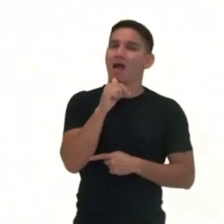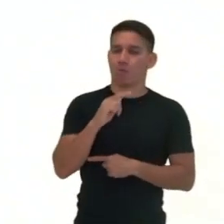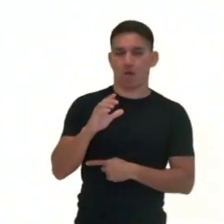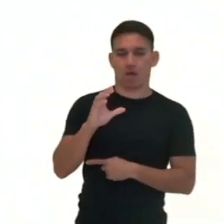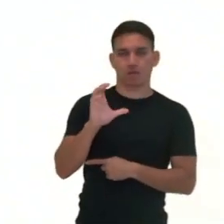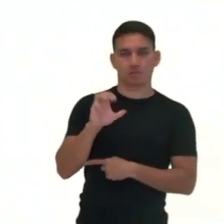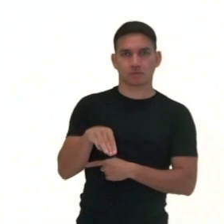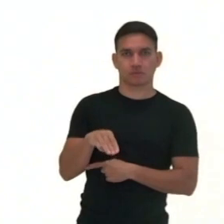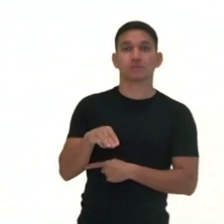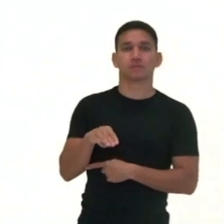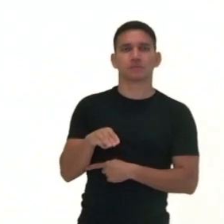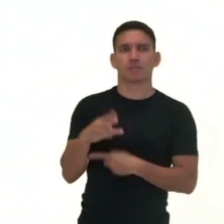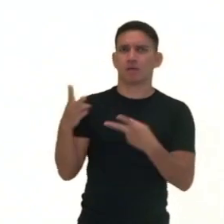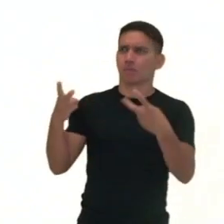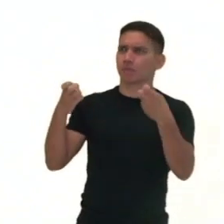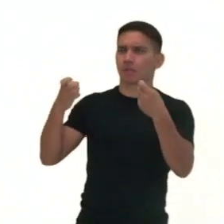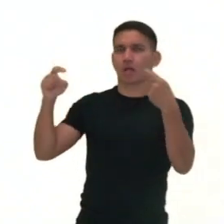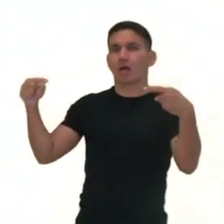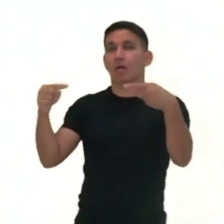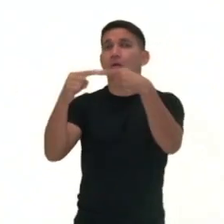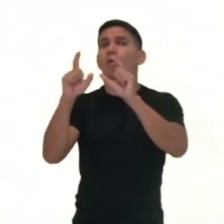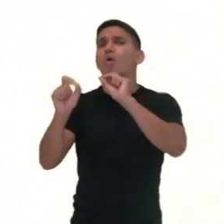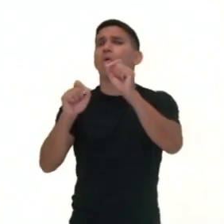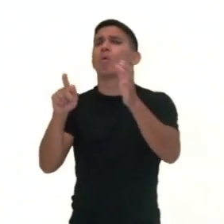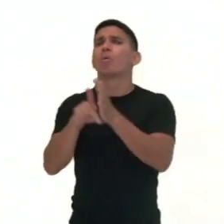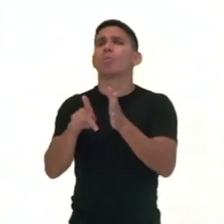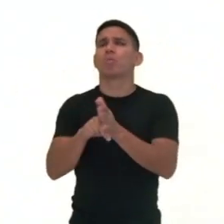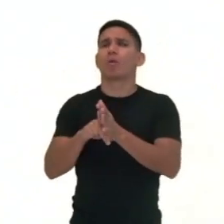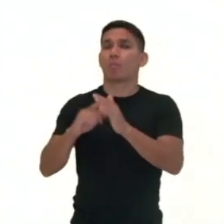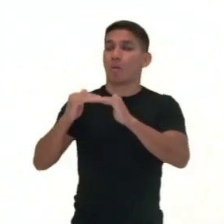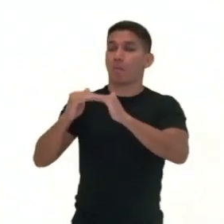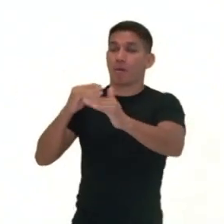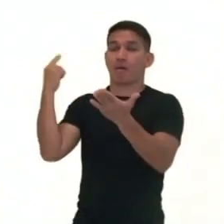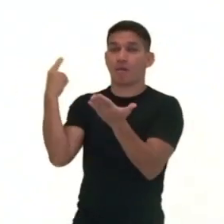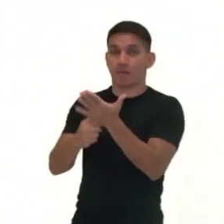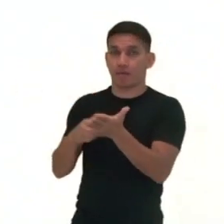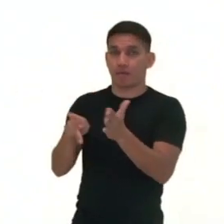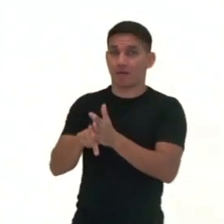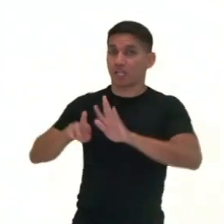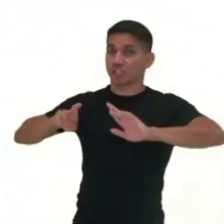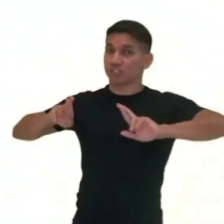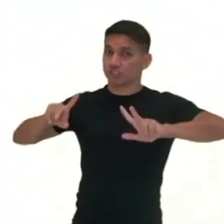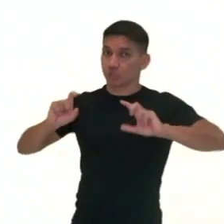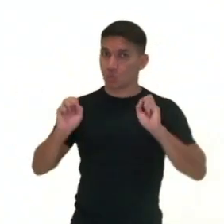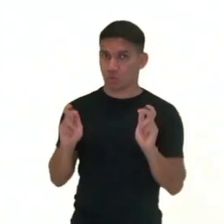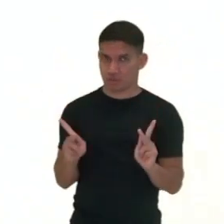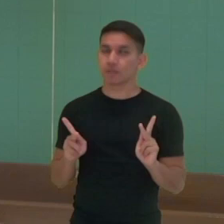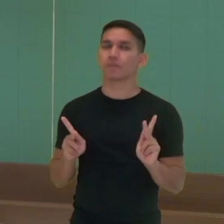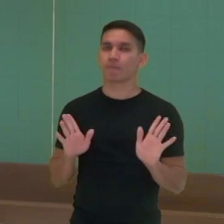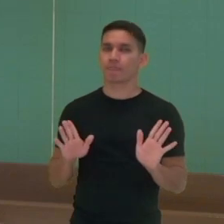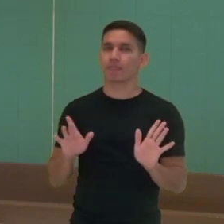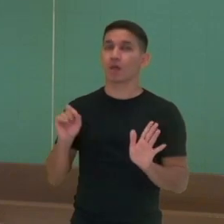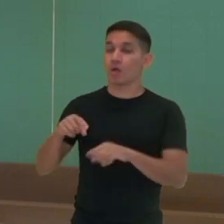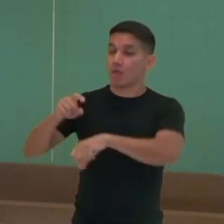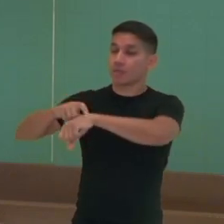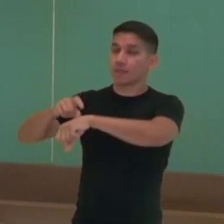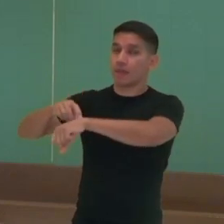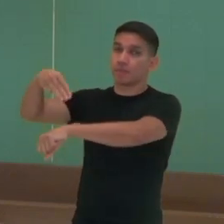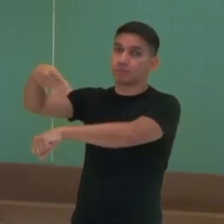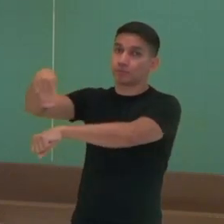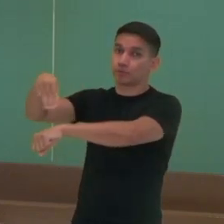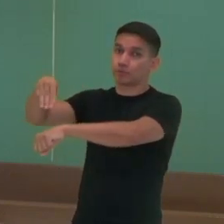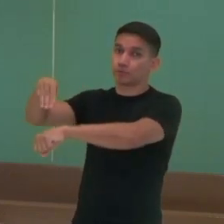centímetros. Vocês viram que as unidades de medida são diferentes, né? Medida de tempo